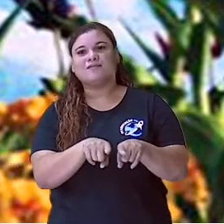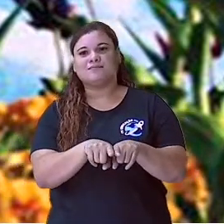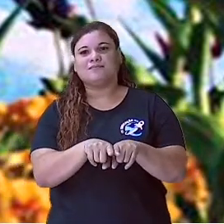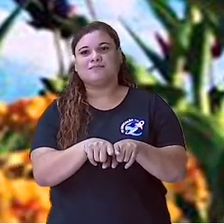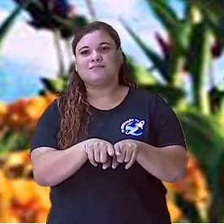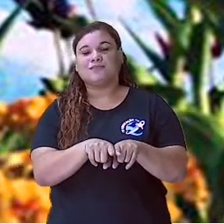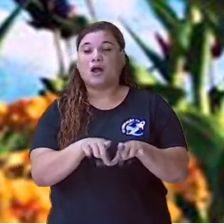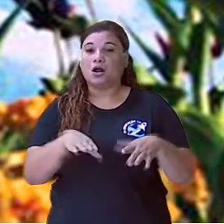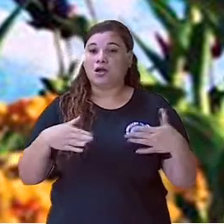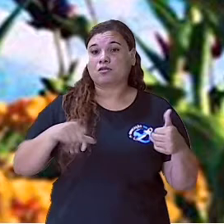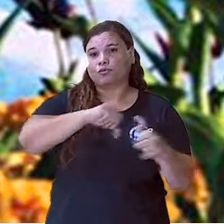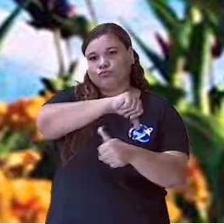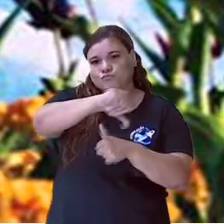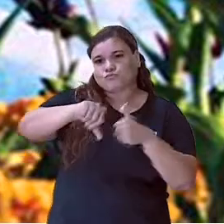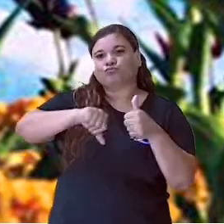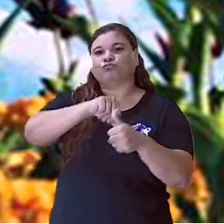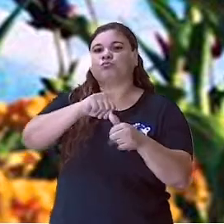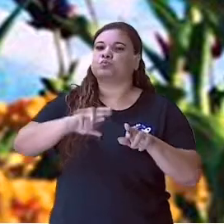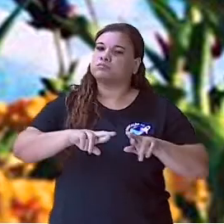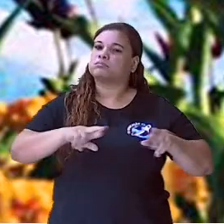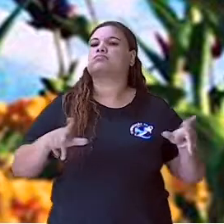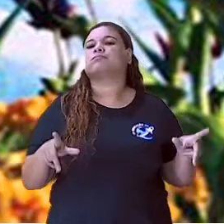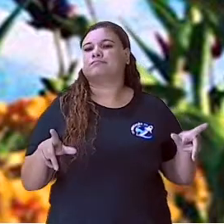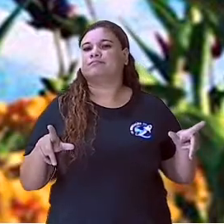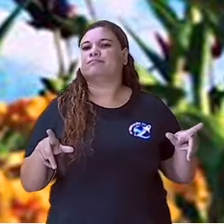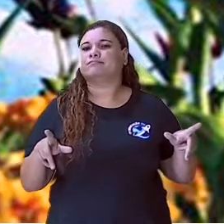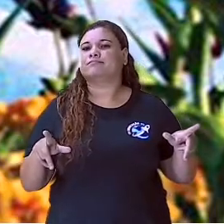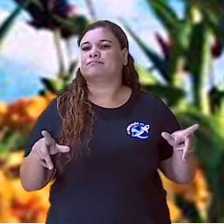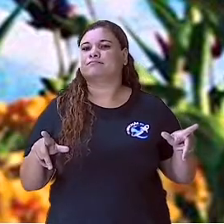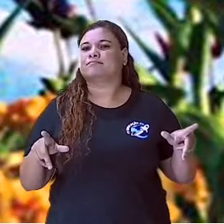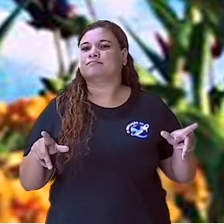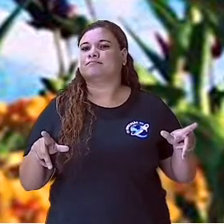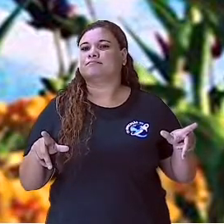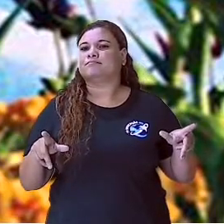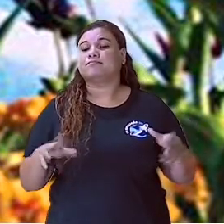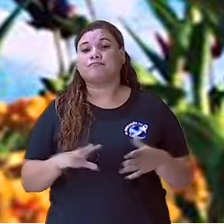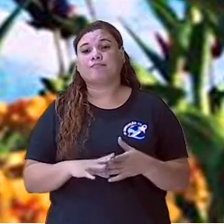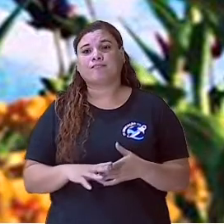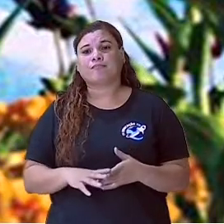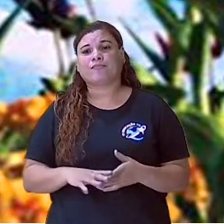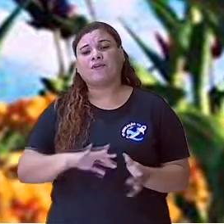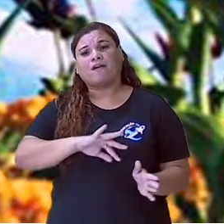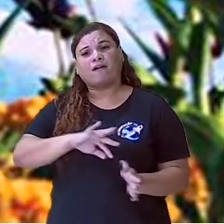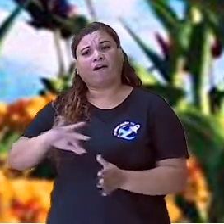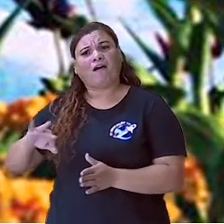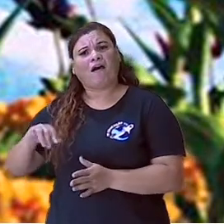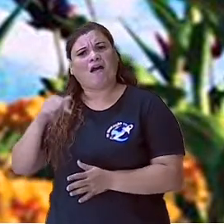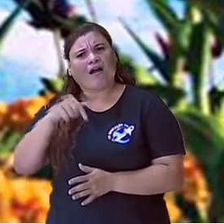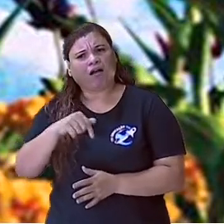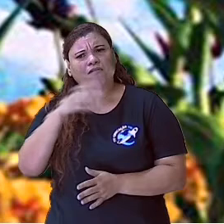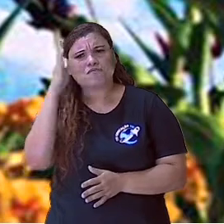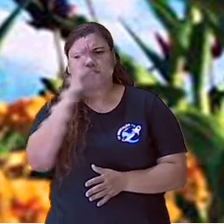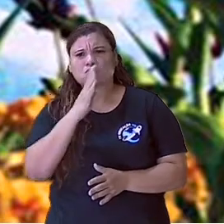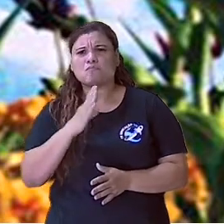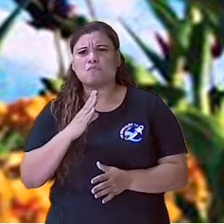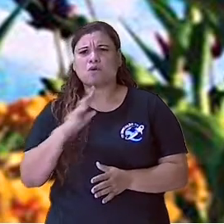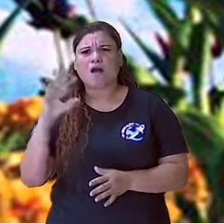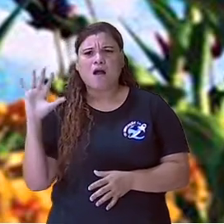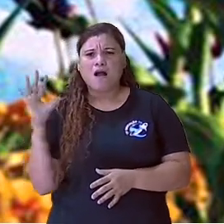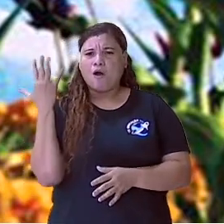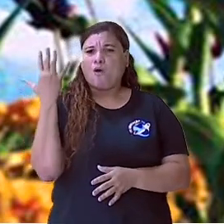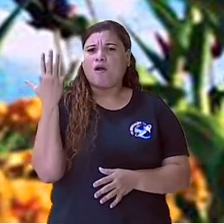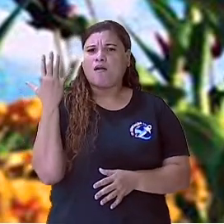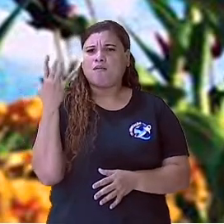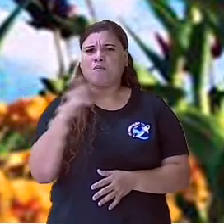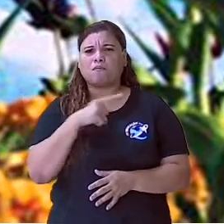Brasil, basicamente, na maioria dos estados, nós falamos, tem verão e o inverno, com temperatura um pouco